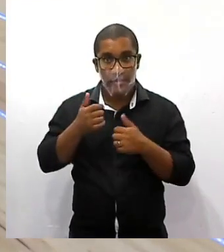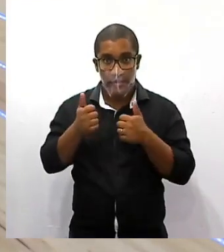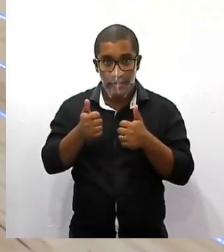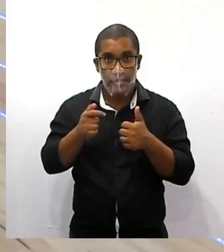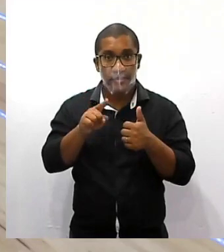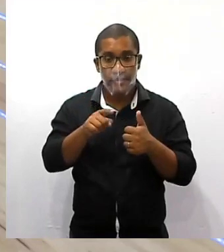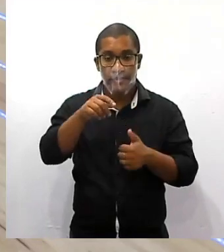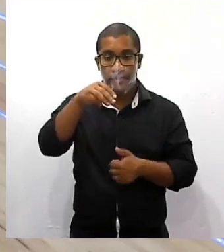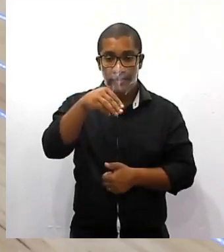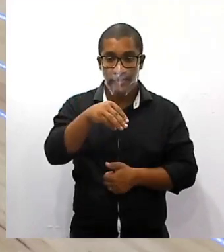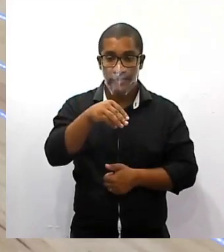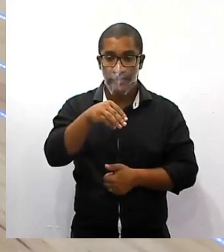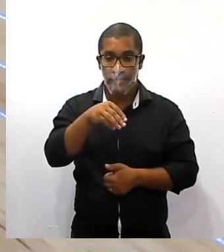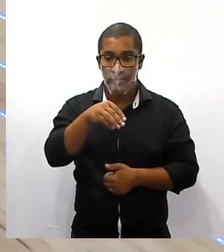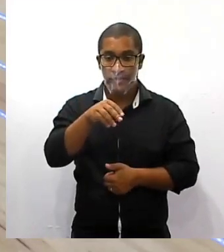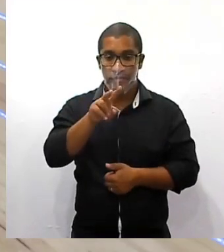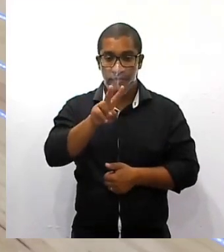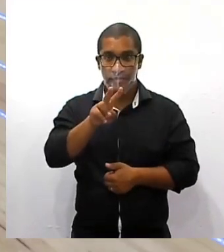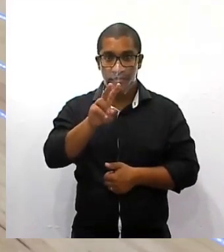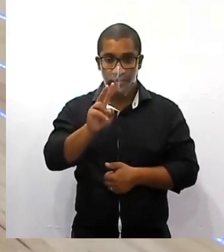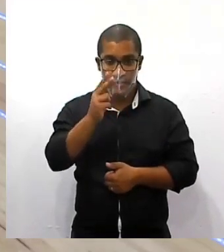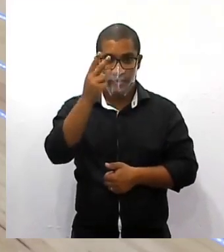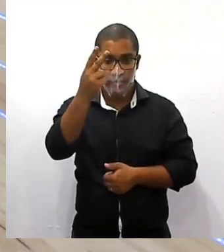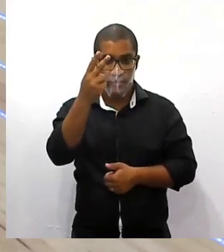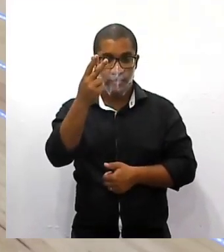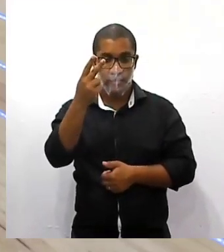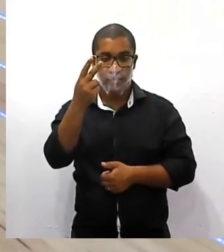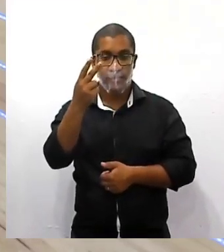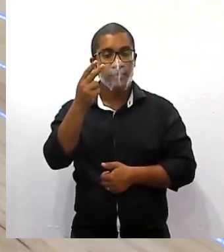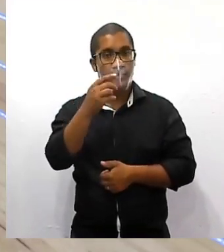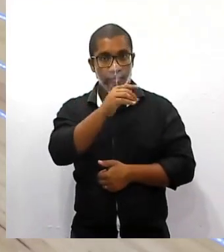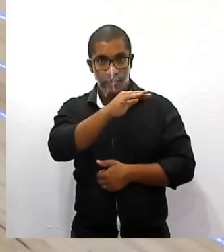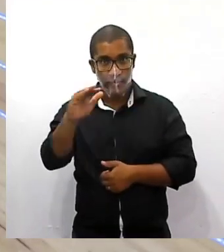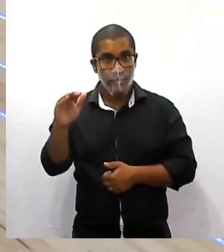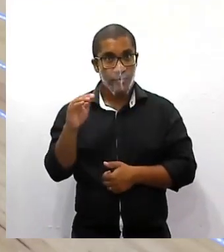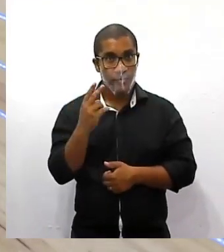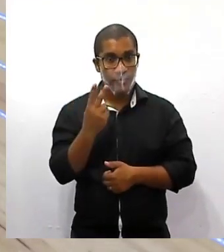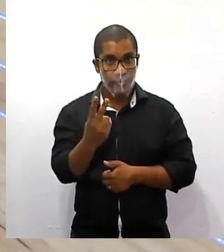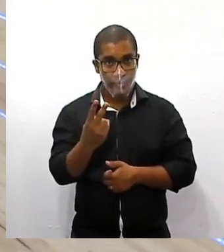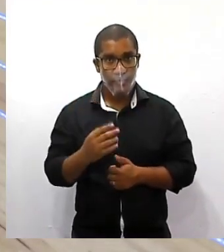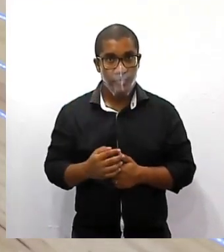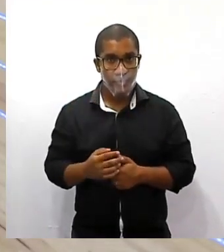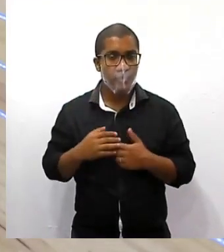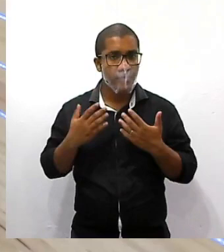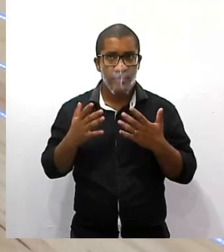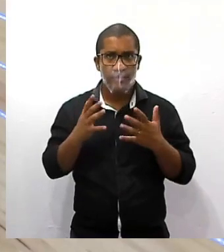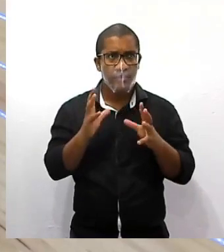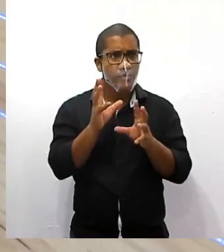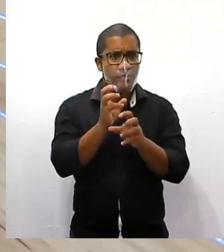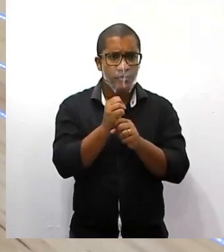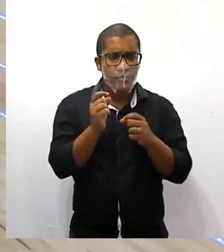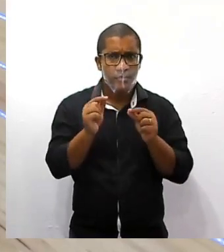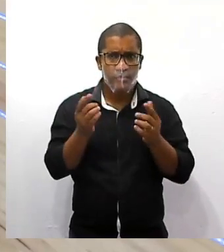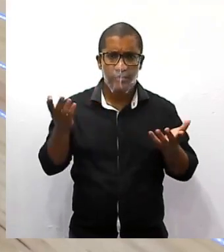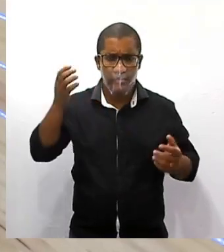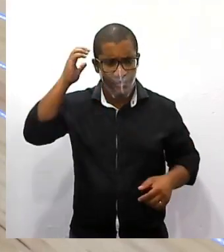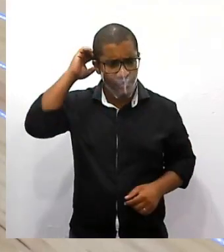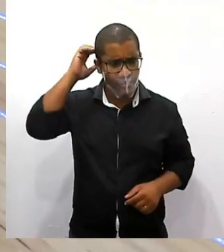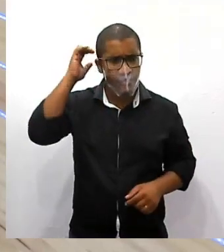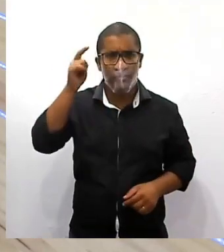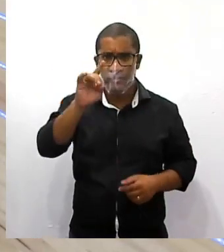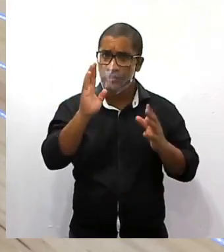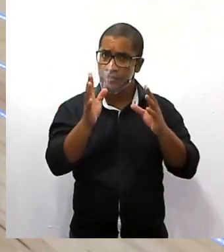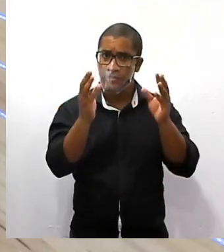ao quadrado sobre 2. Veja que você tem a massa, tem a velocidade. Aí você diz, Paulo, o que é que eu vou calcular aí? Pois é, você tem todas